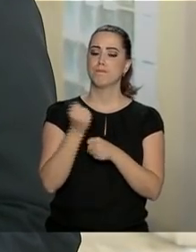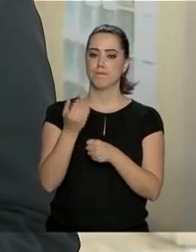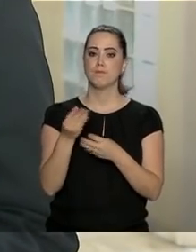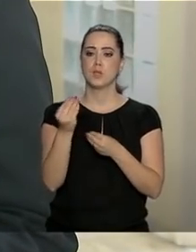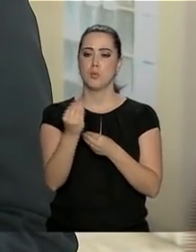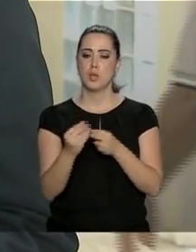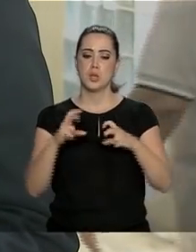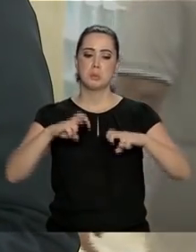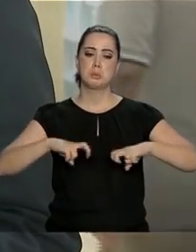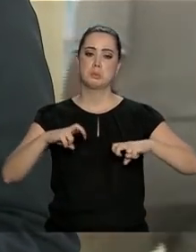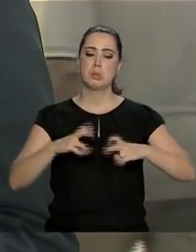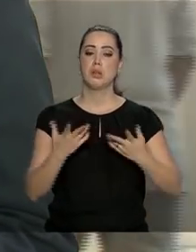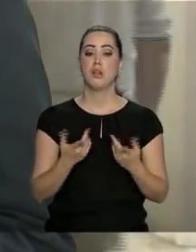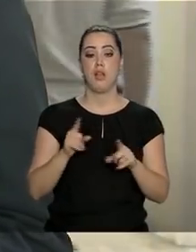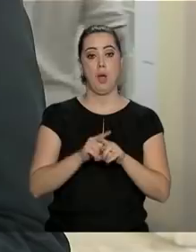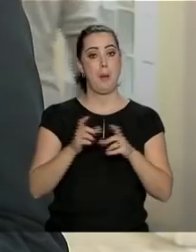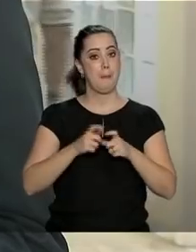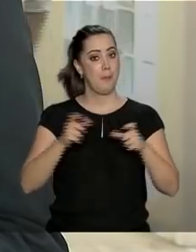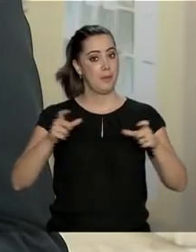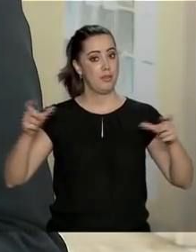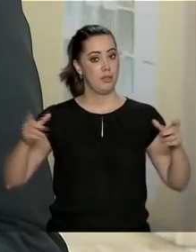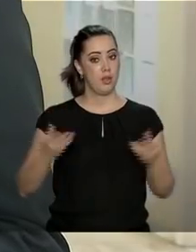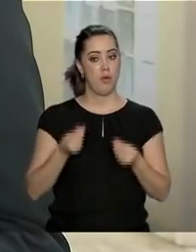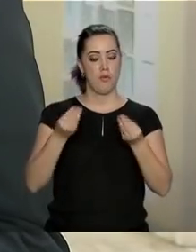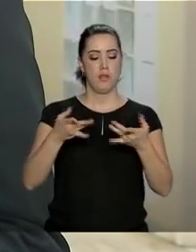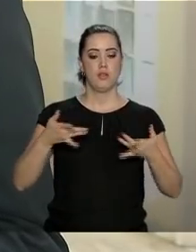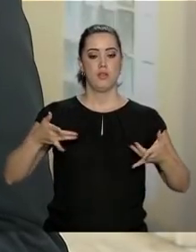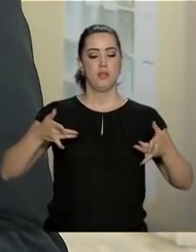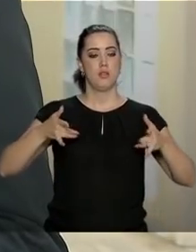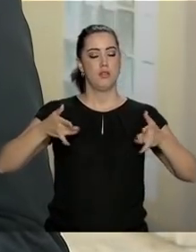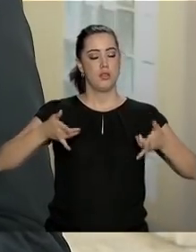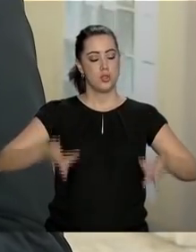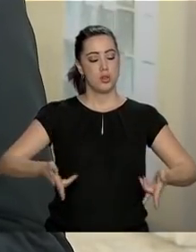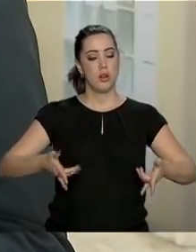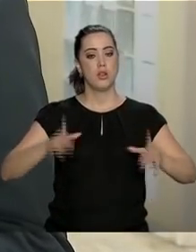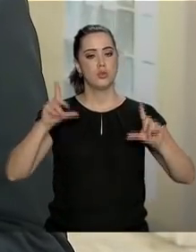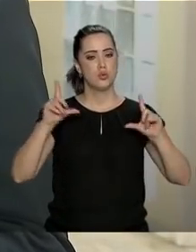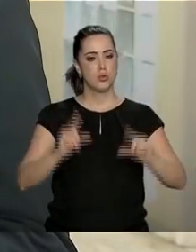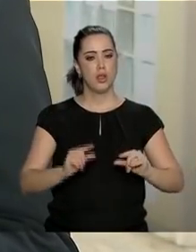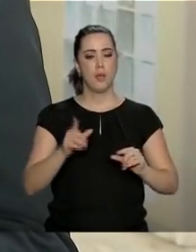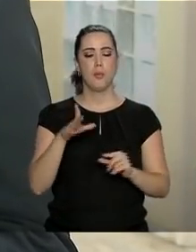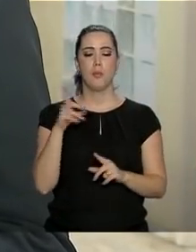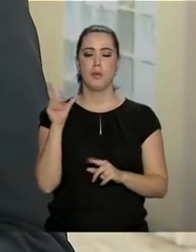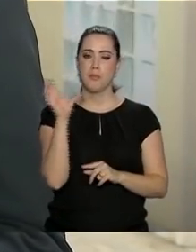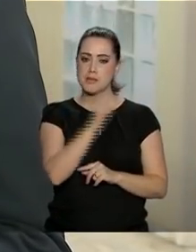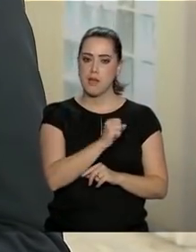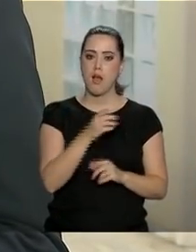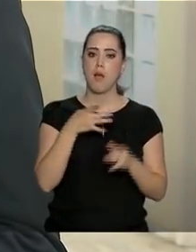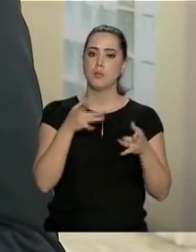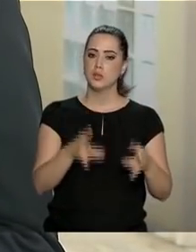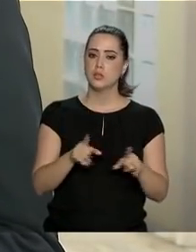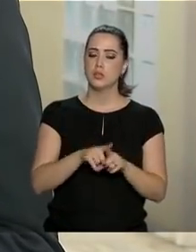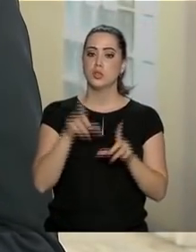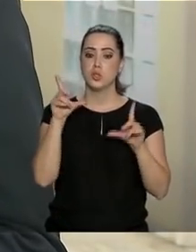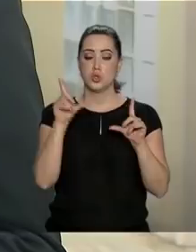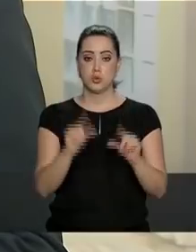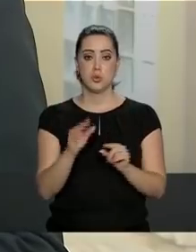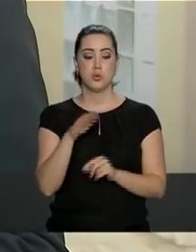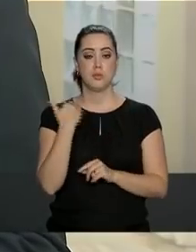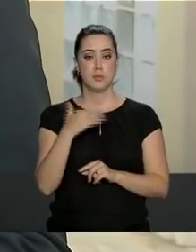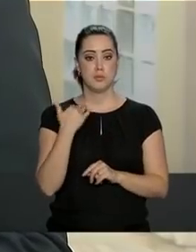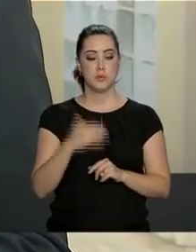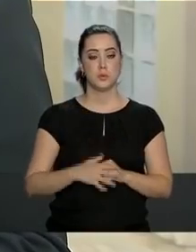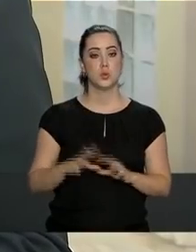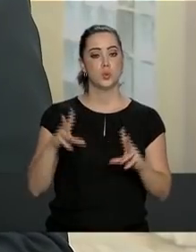de emergência, aumentar a oferta de leitos devido ao menor tempo de internação e reduzir as taxas de